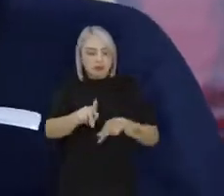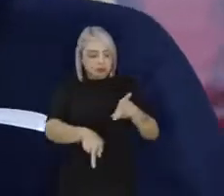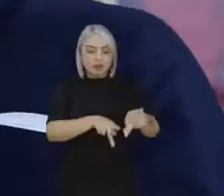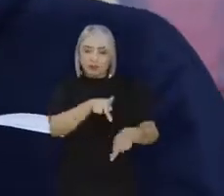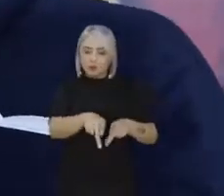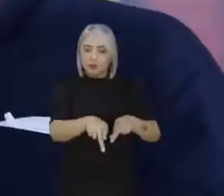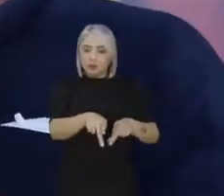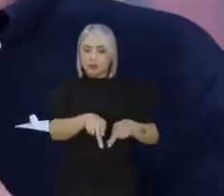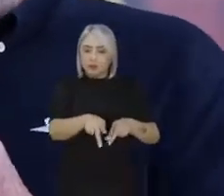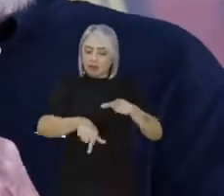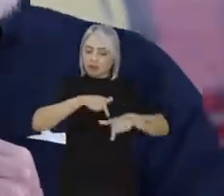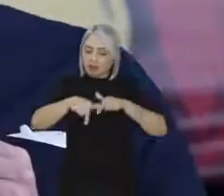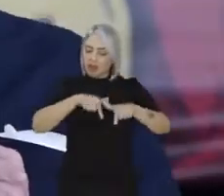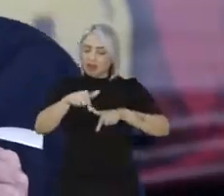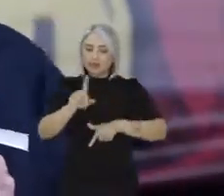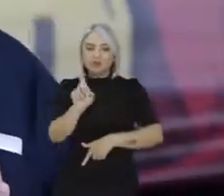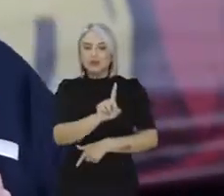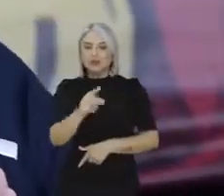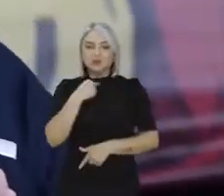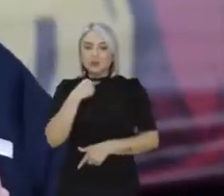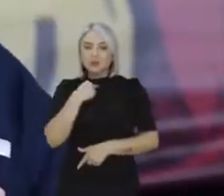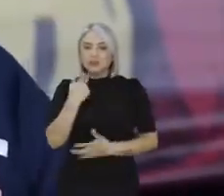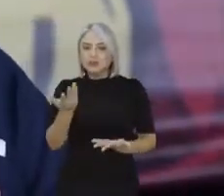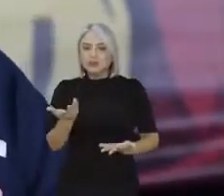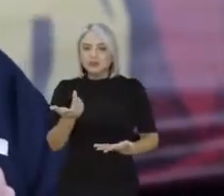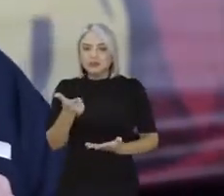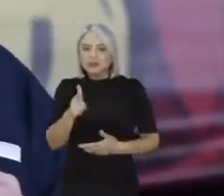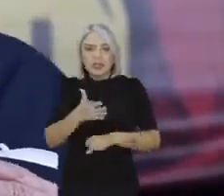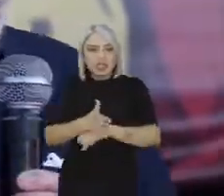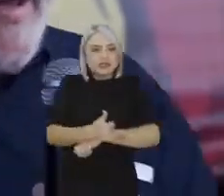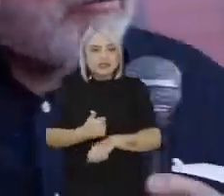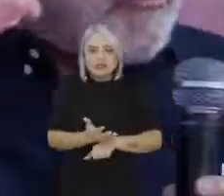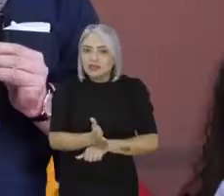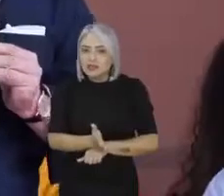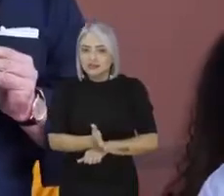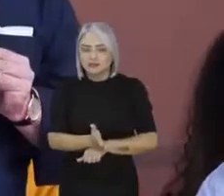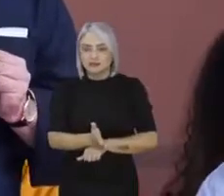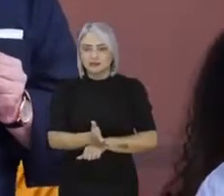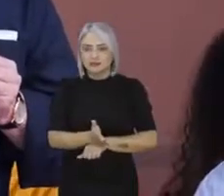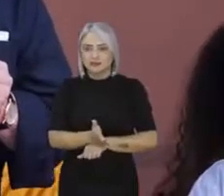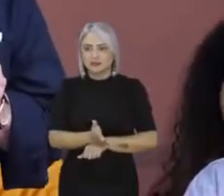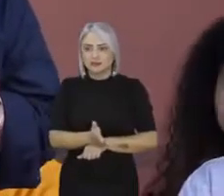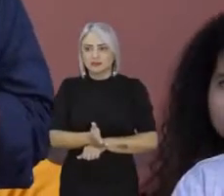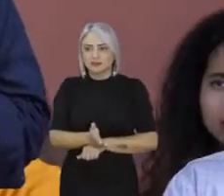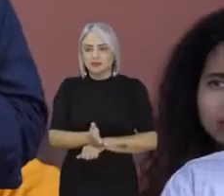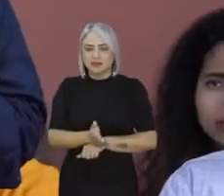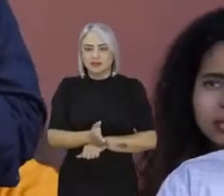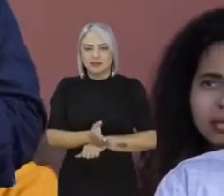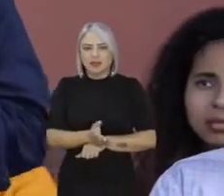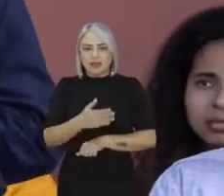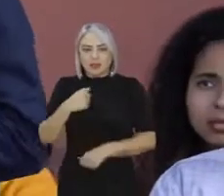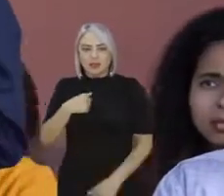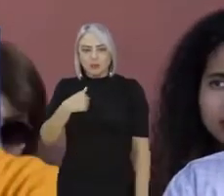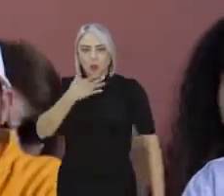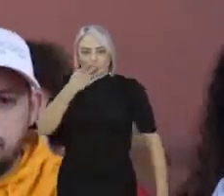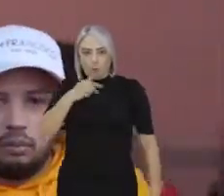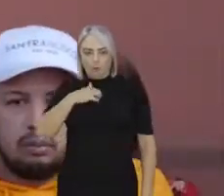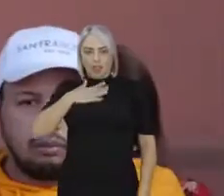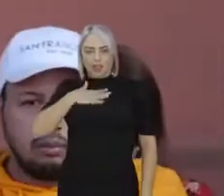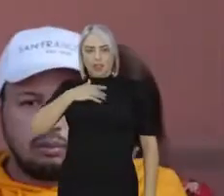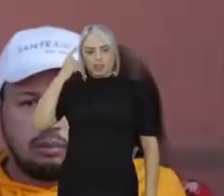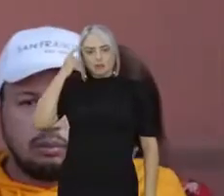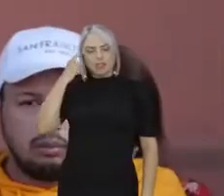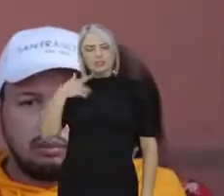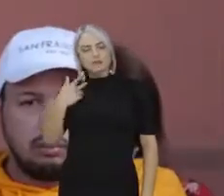não. Não. Ô, gente, a cabeça do meu pai, eu vi meu pai bater na minha